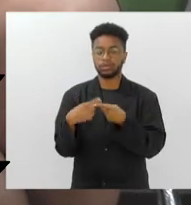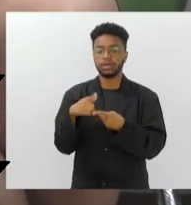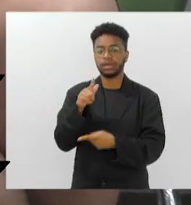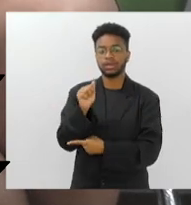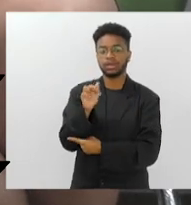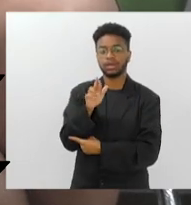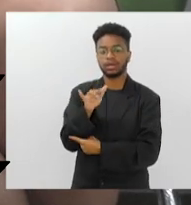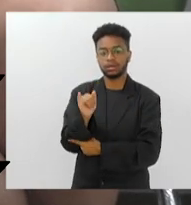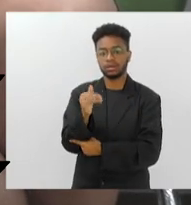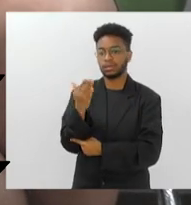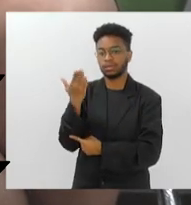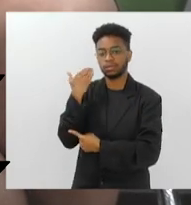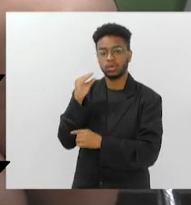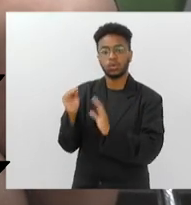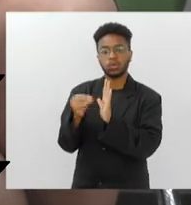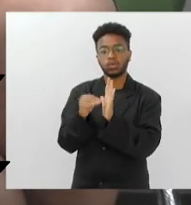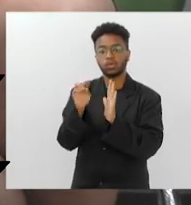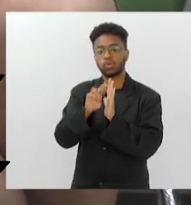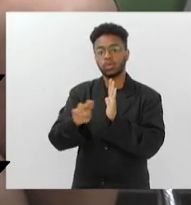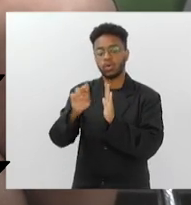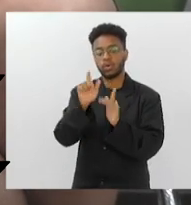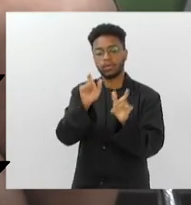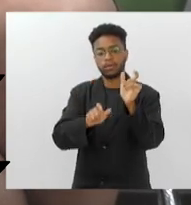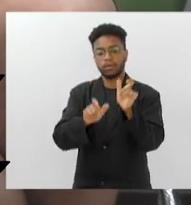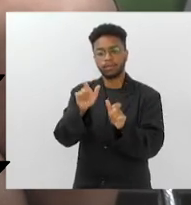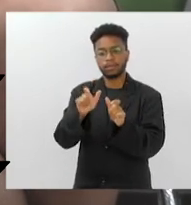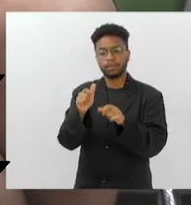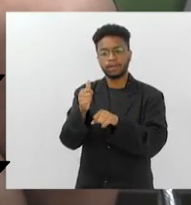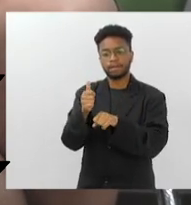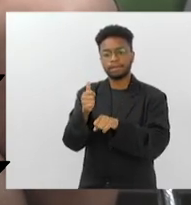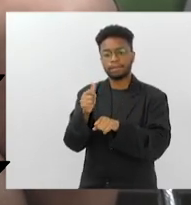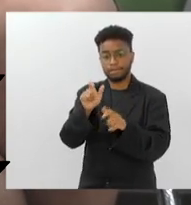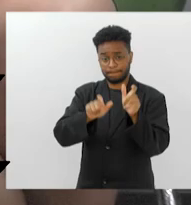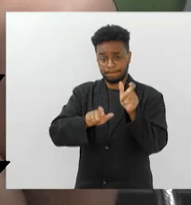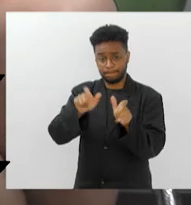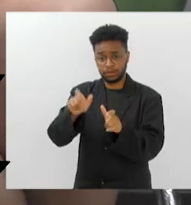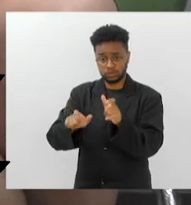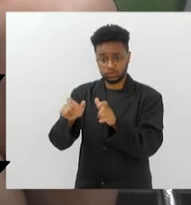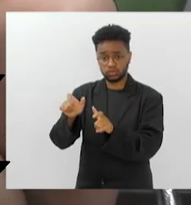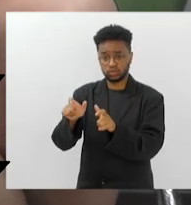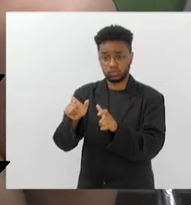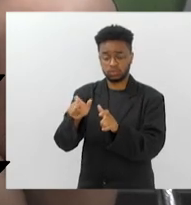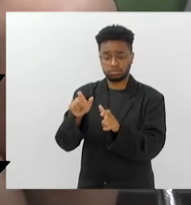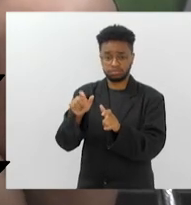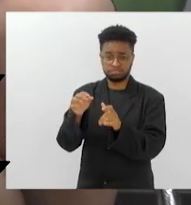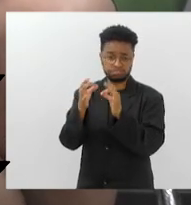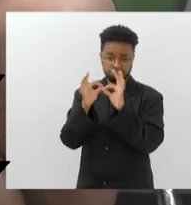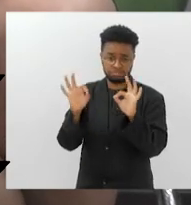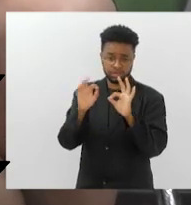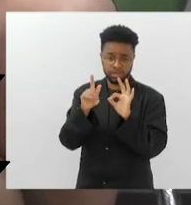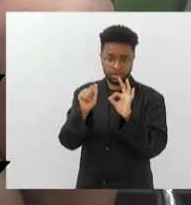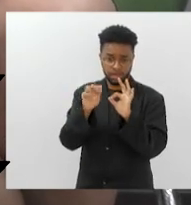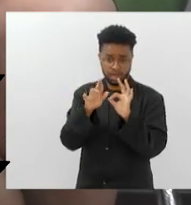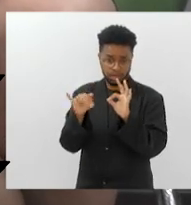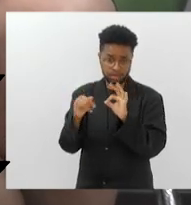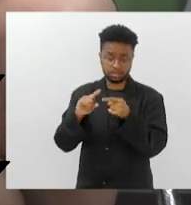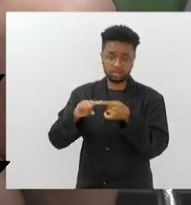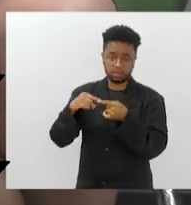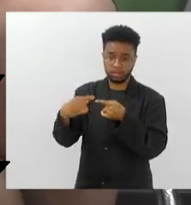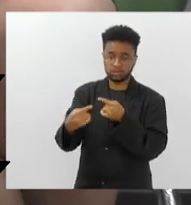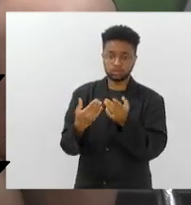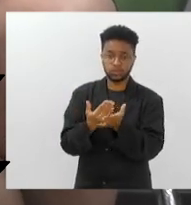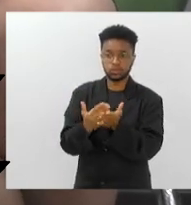era o nome do cidadão não nome n do cidadão era não sei o que garia que começou com esses processos de